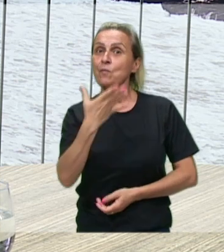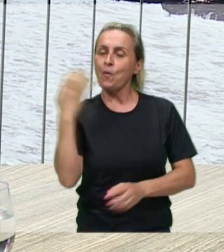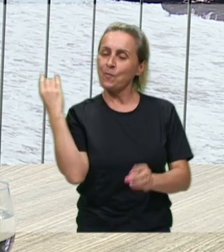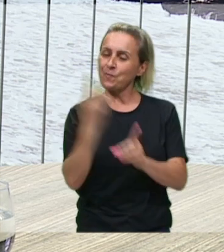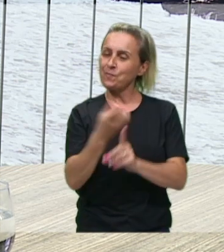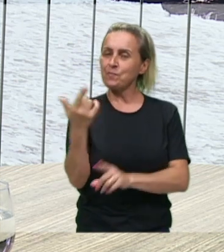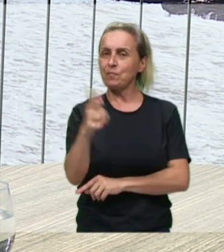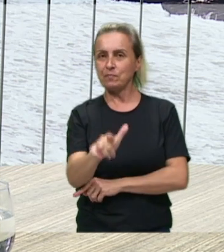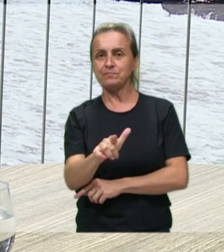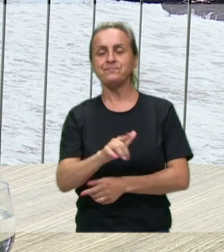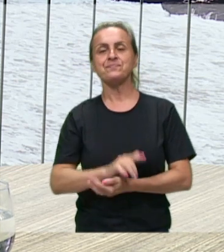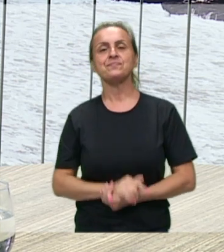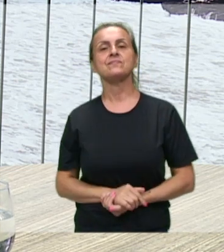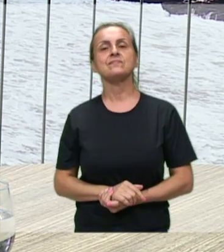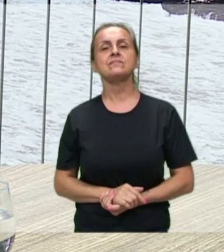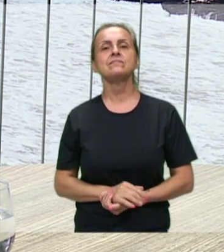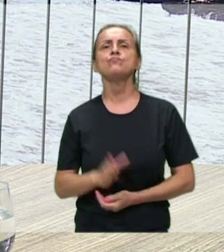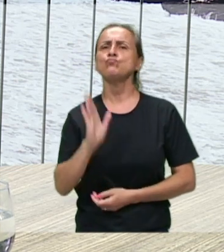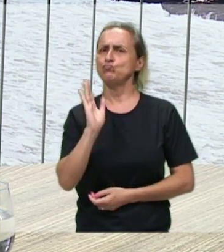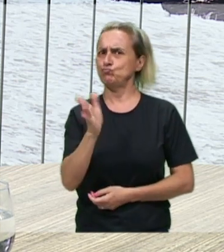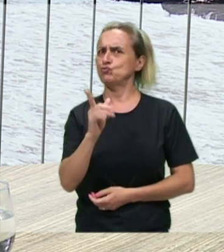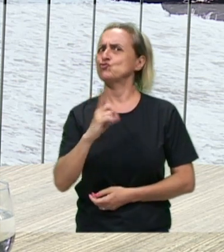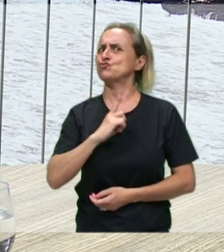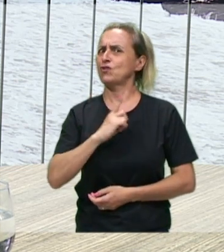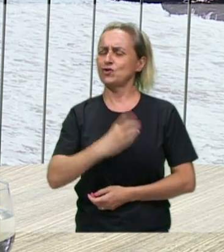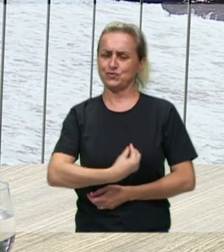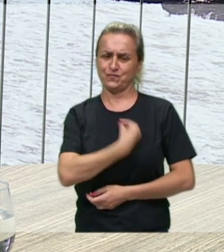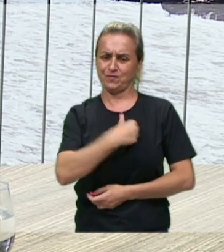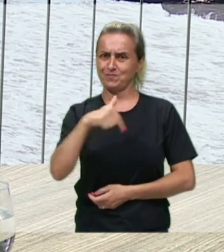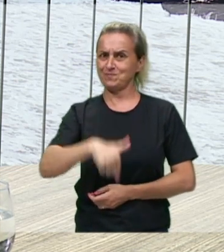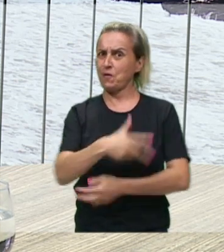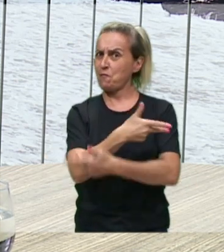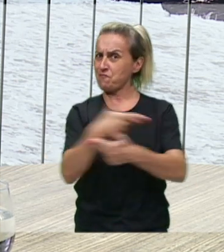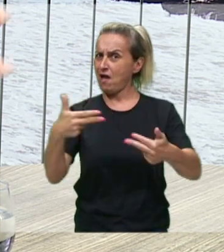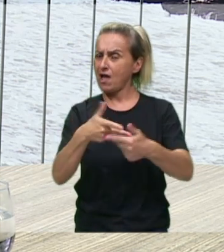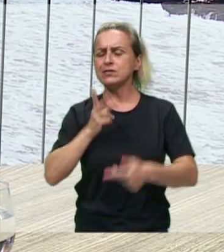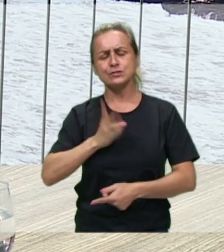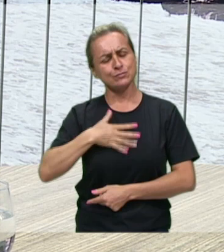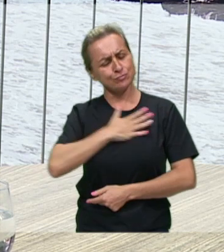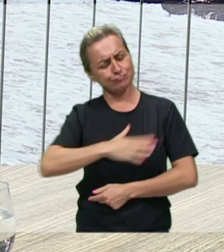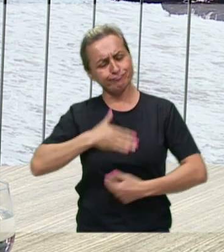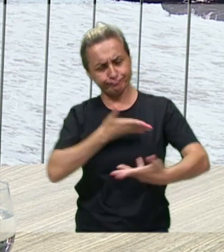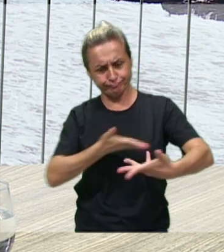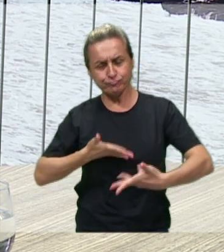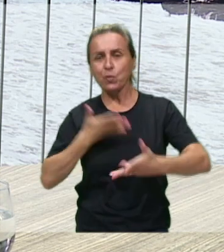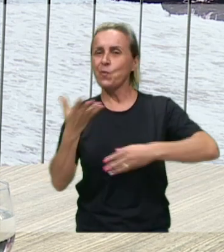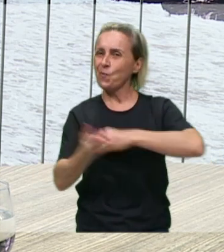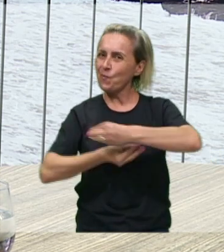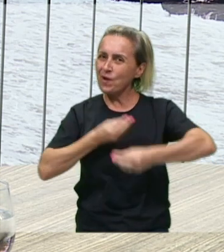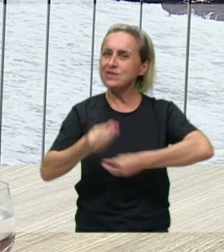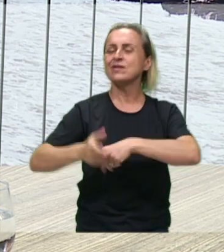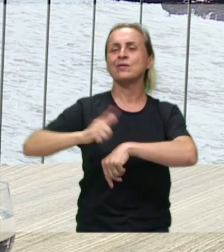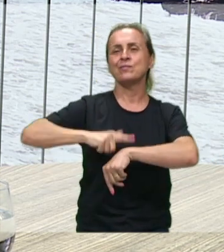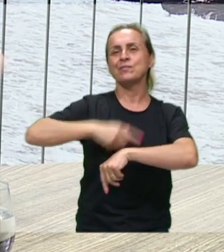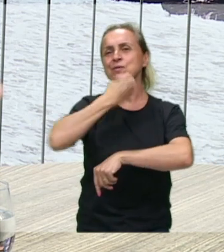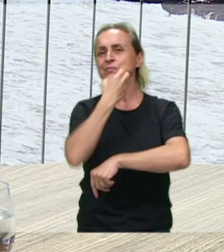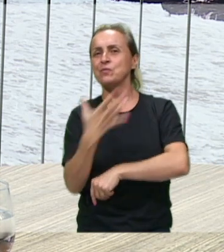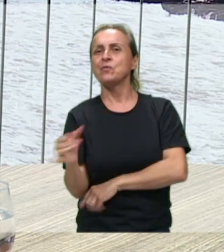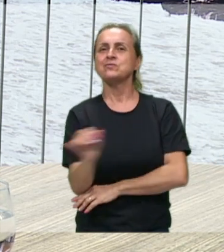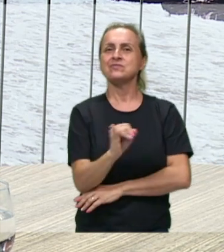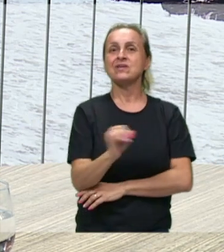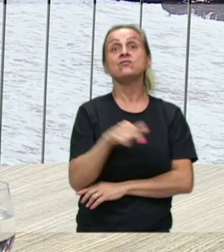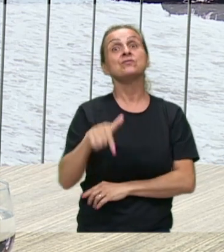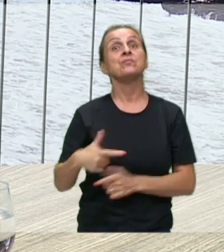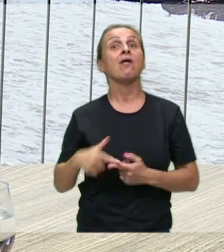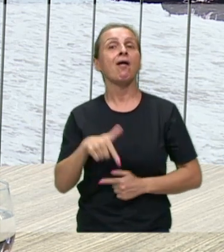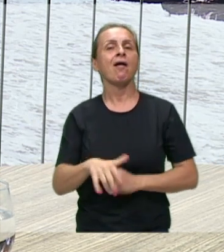Eu já fui várias vezes nessa casa muito bem recebido, sempre compartilhando um bom momento de Itajaí. Acho que aqui é a nossa casa, a casa do povo,